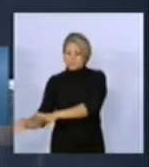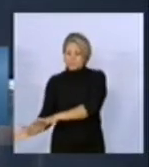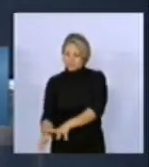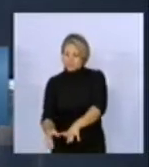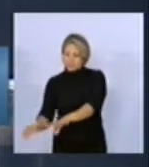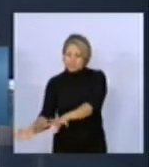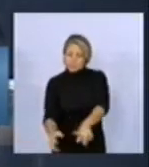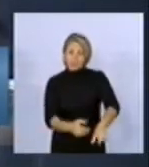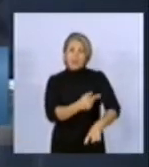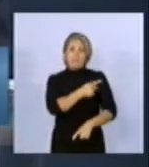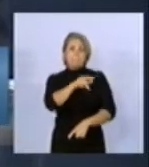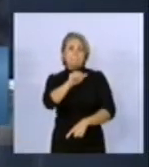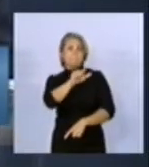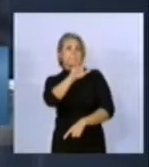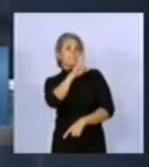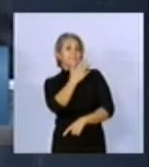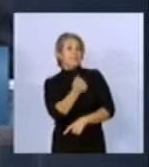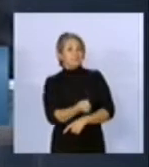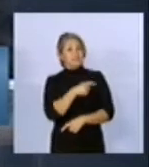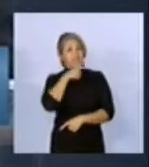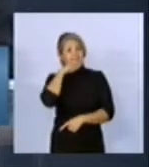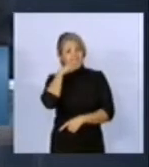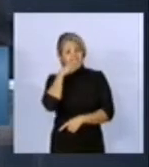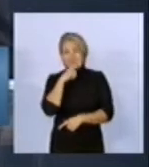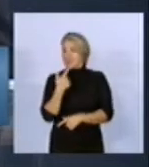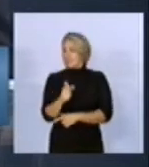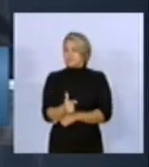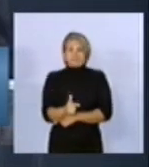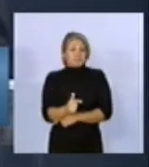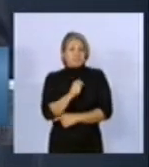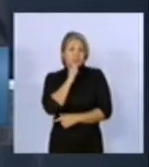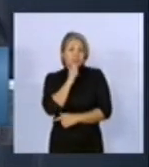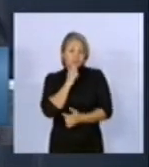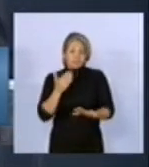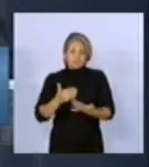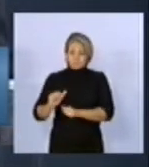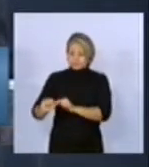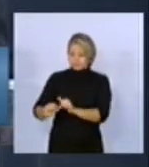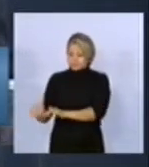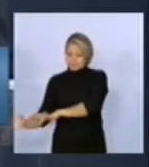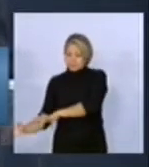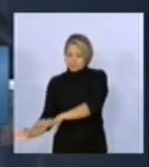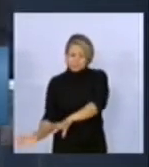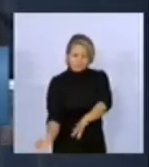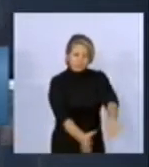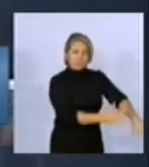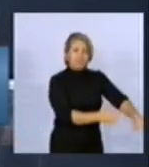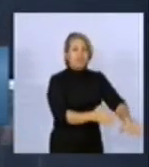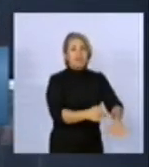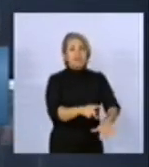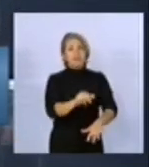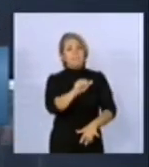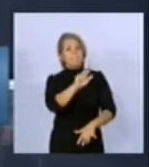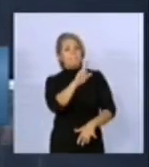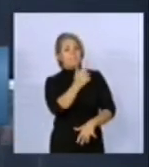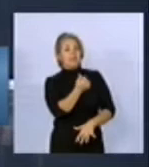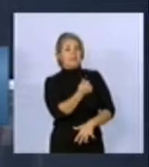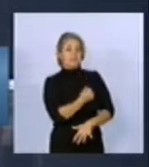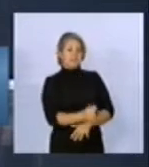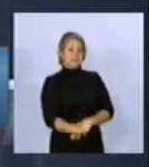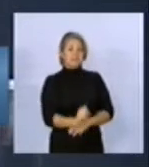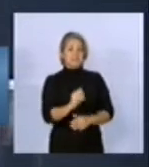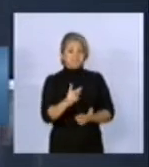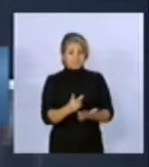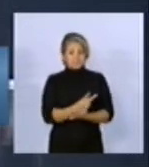Então hoje nós não temos ainda o equipamento eficiente para resolver o reconduzir toda essa palha se ela prejudica